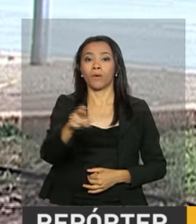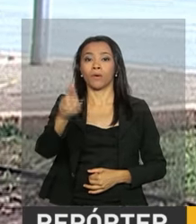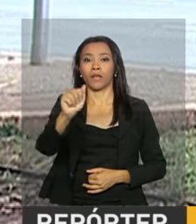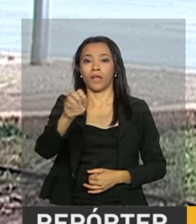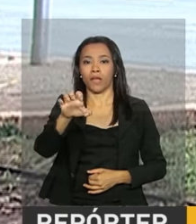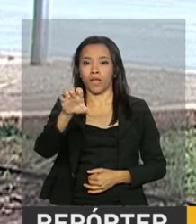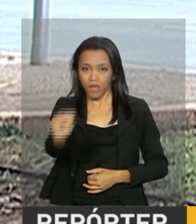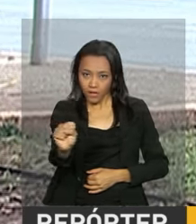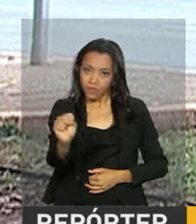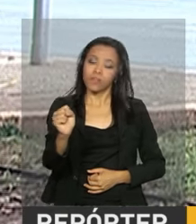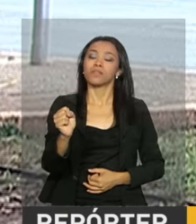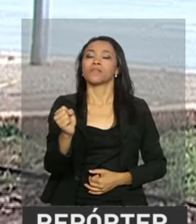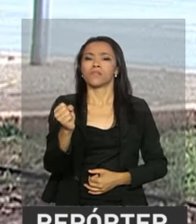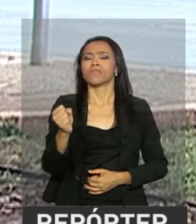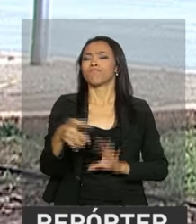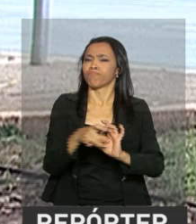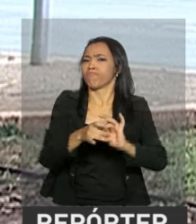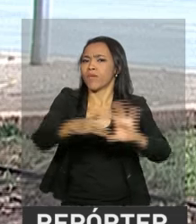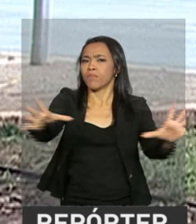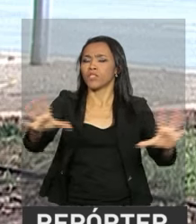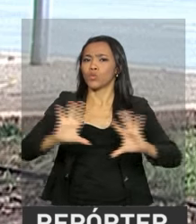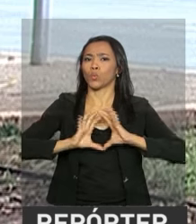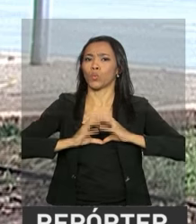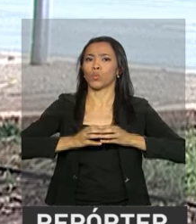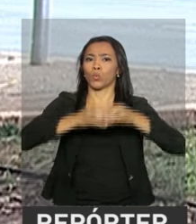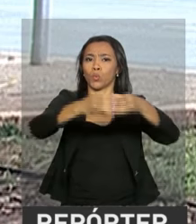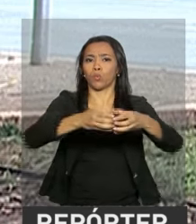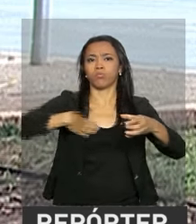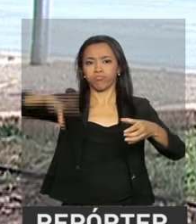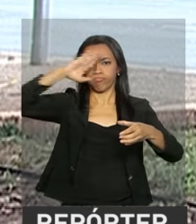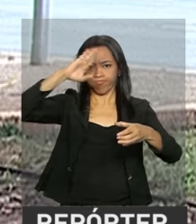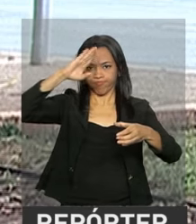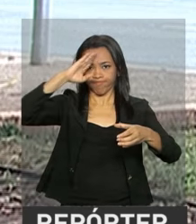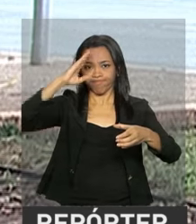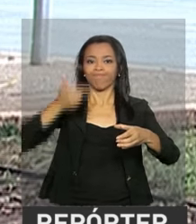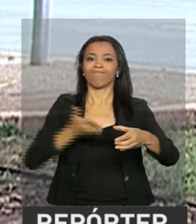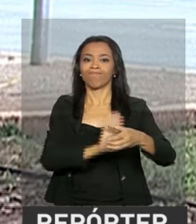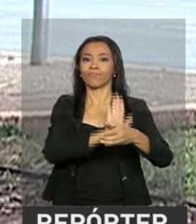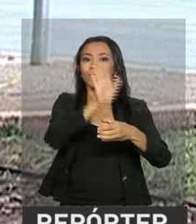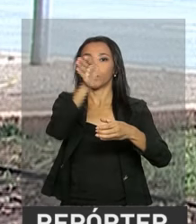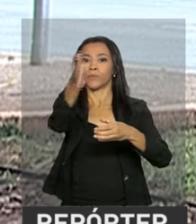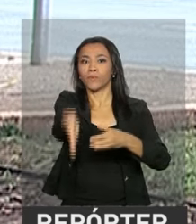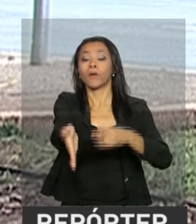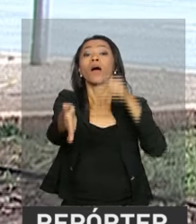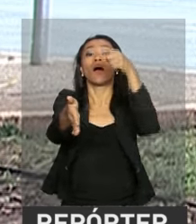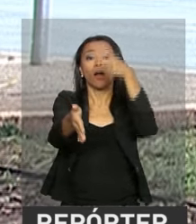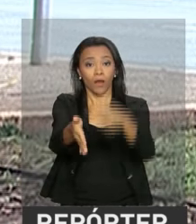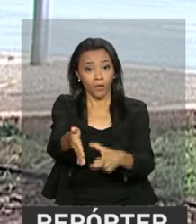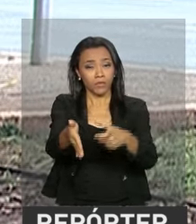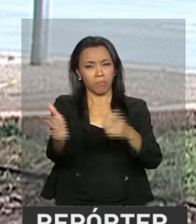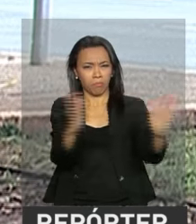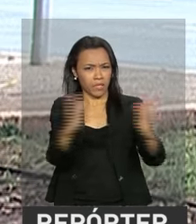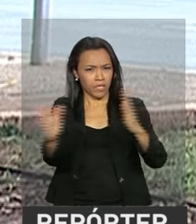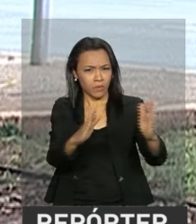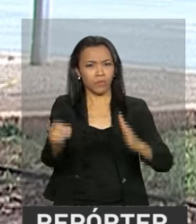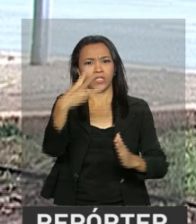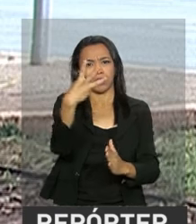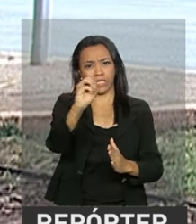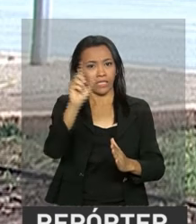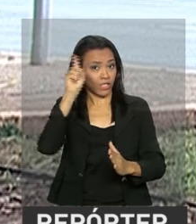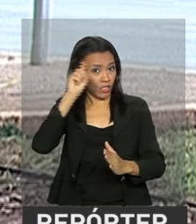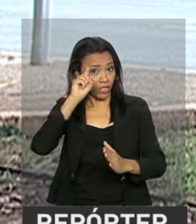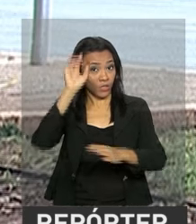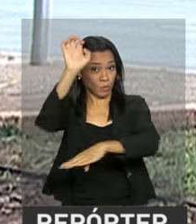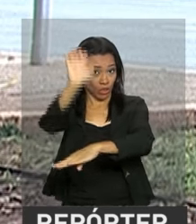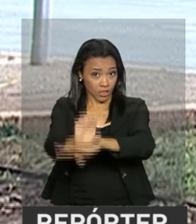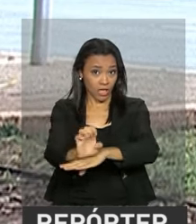cidadania alexandre de moraes autorizou o envio de tropas da força nacional de segurança pública para atuarem por um período de 30 dias do